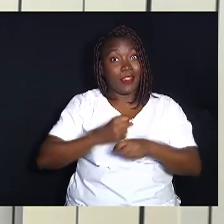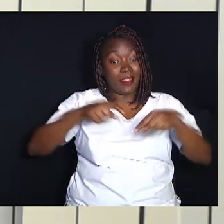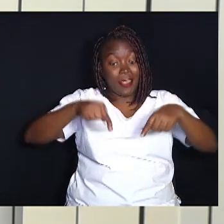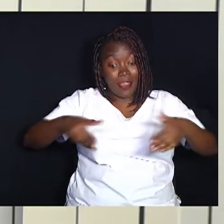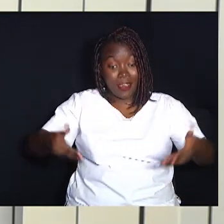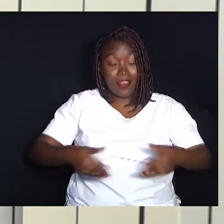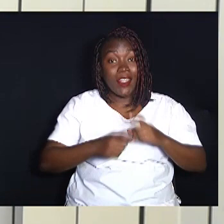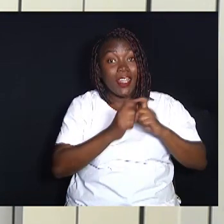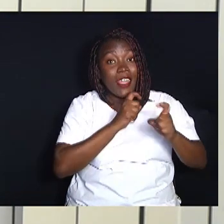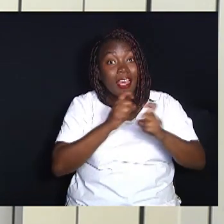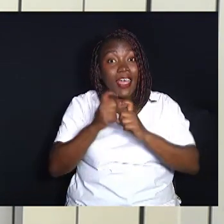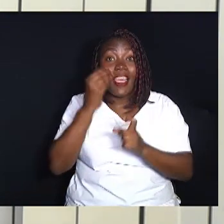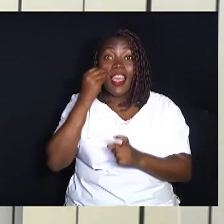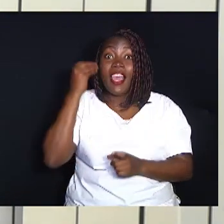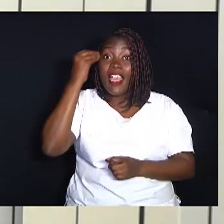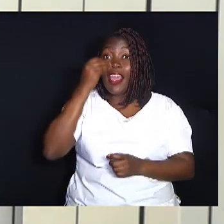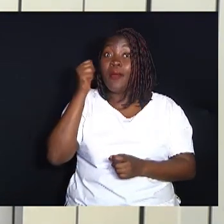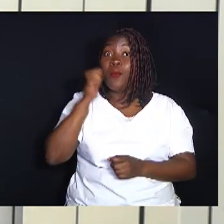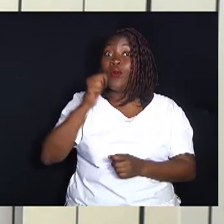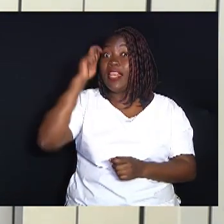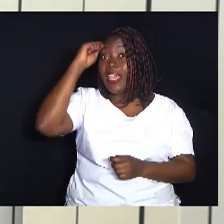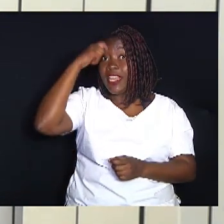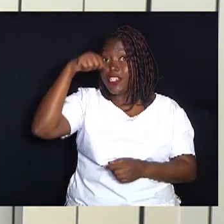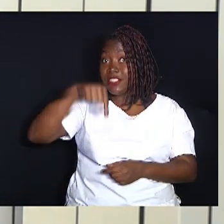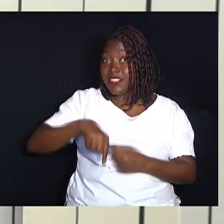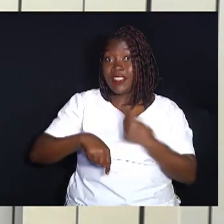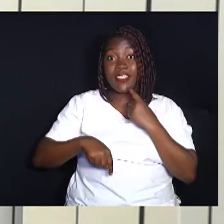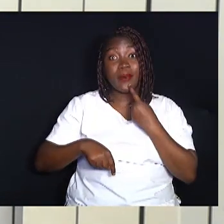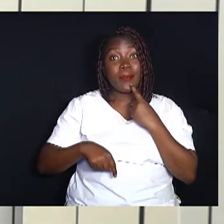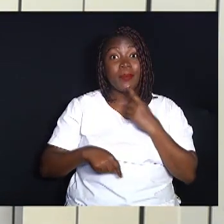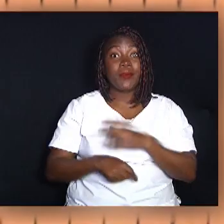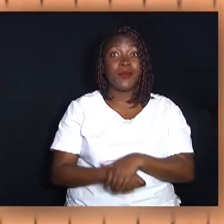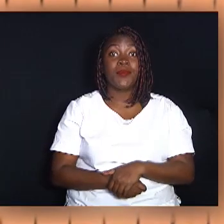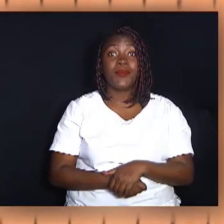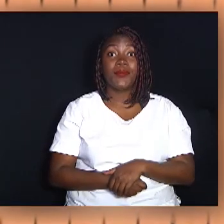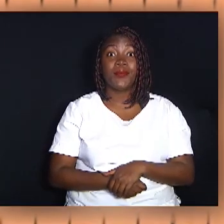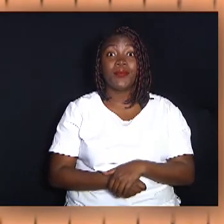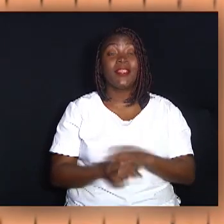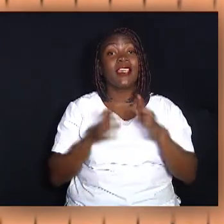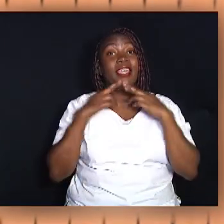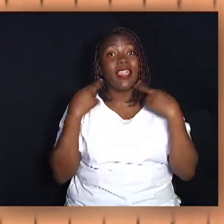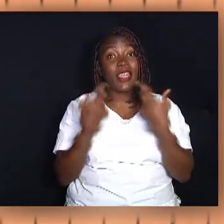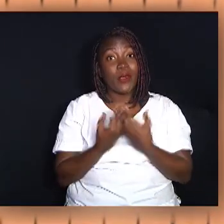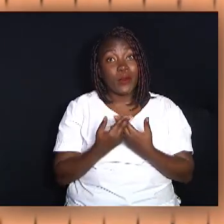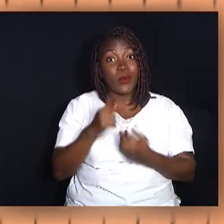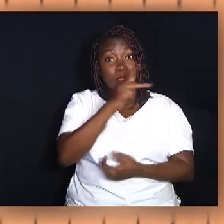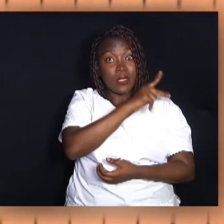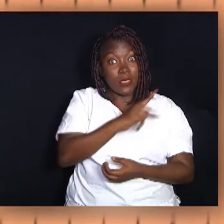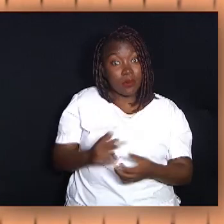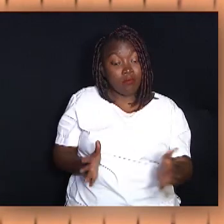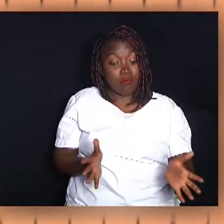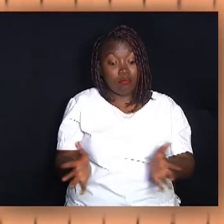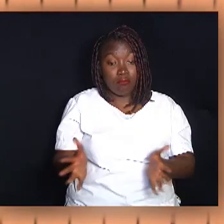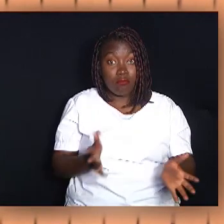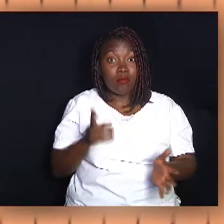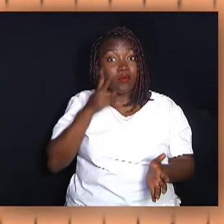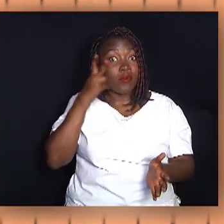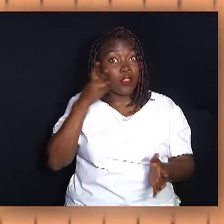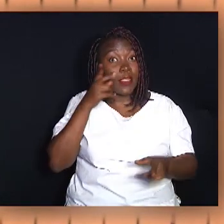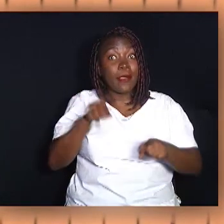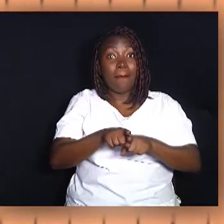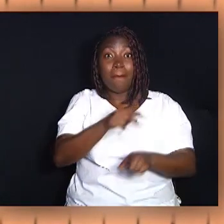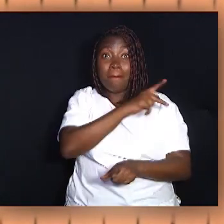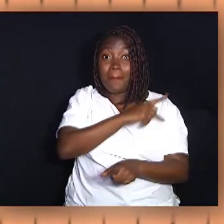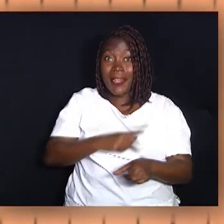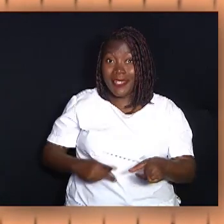das mulheres negras em Campinas. Reunião conduzida pela vereadora e também presidente da Comissão